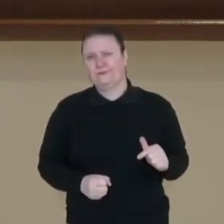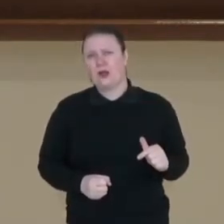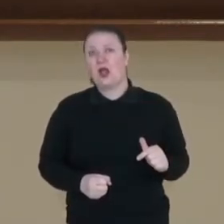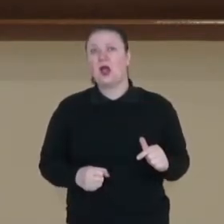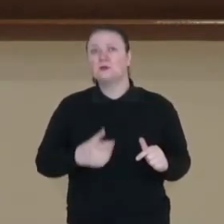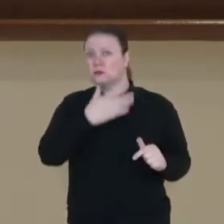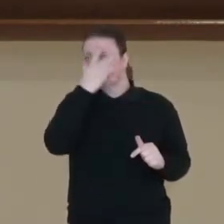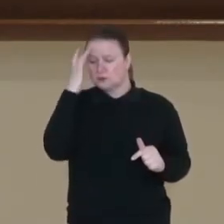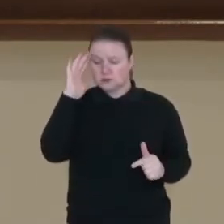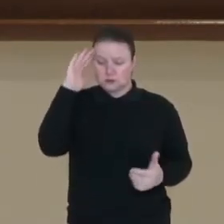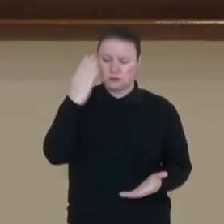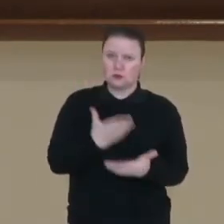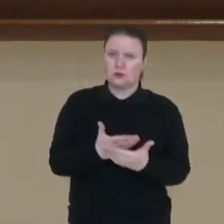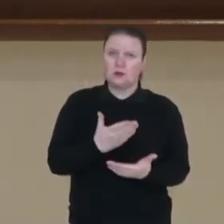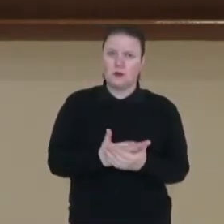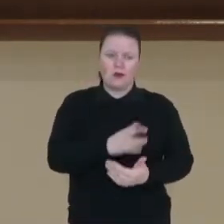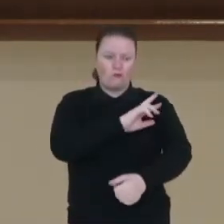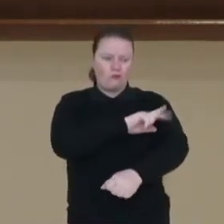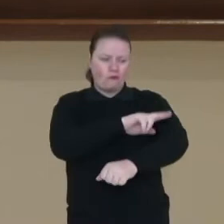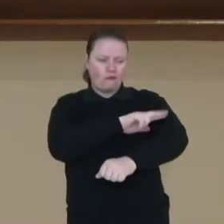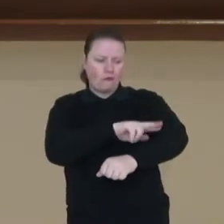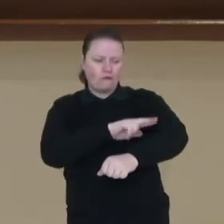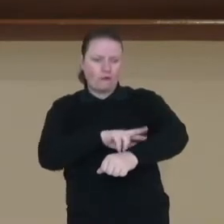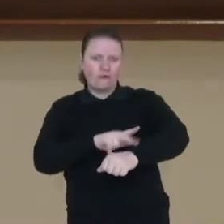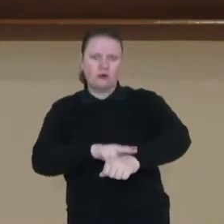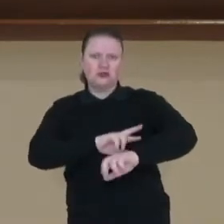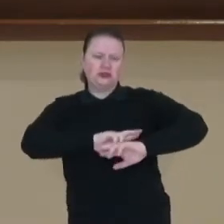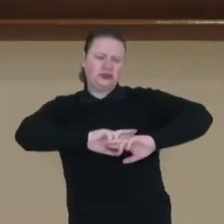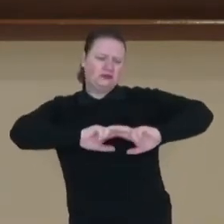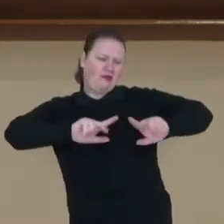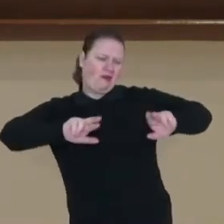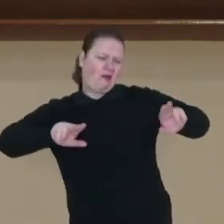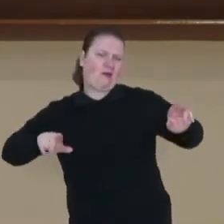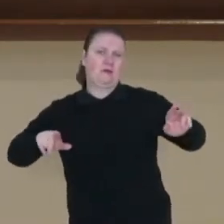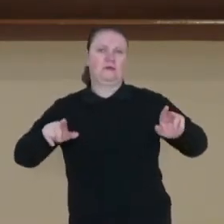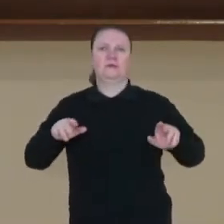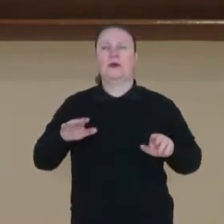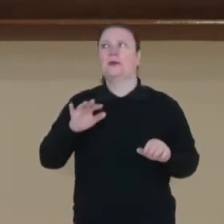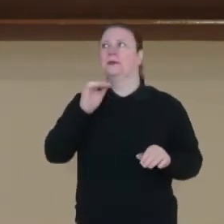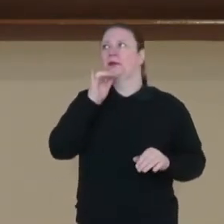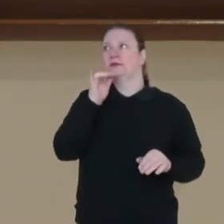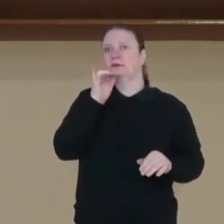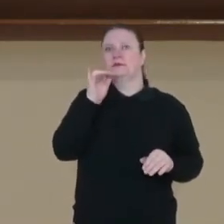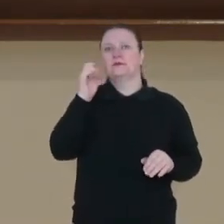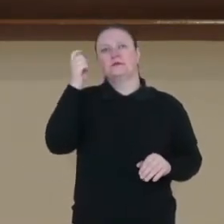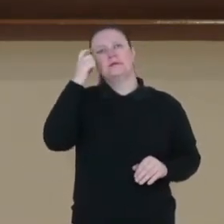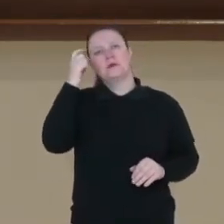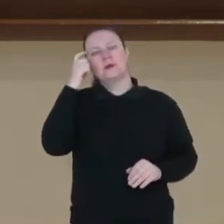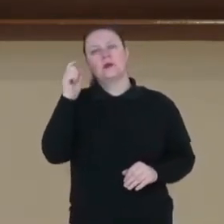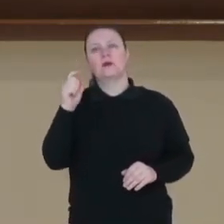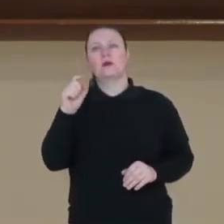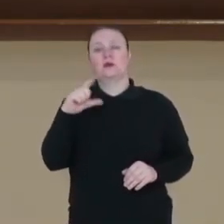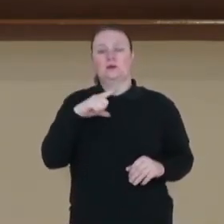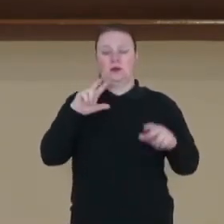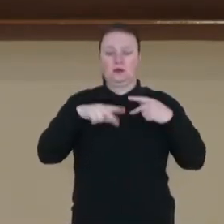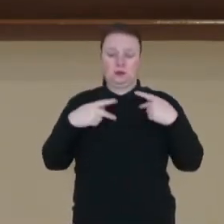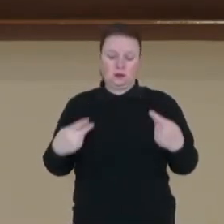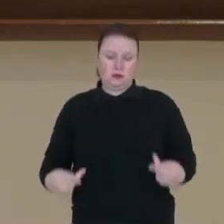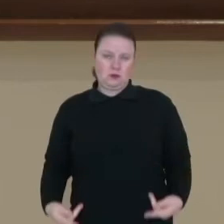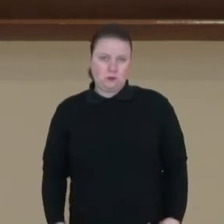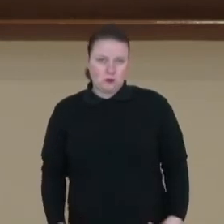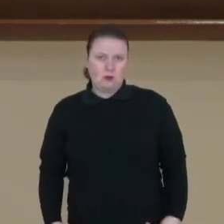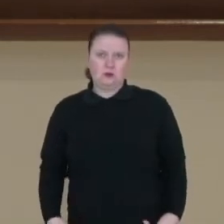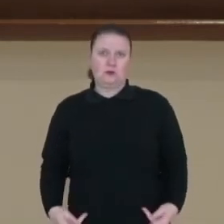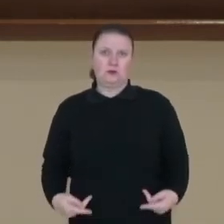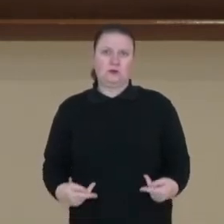acreditavam que existiam diversas raças humanas. É mais ou menos a gente pensar assim, que existiam seres humanos que eles não